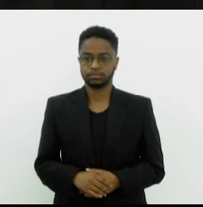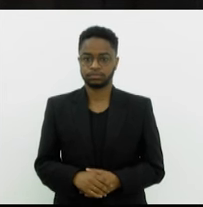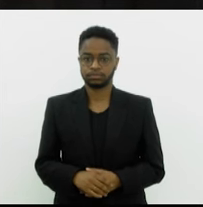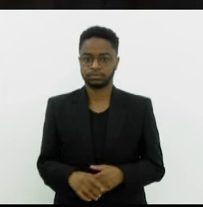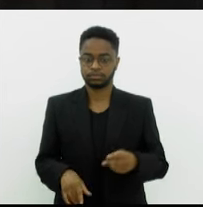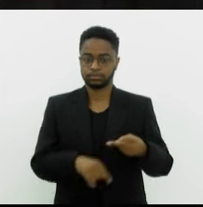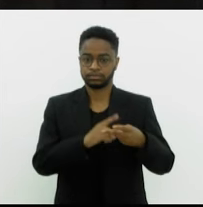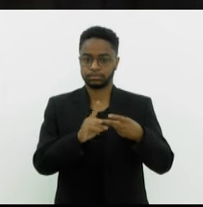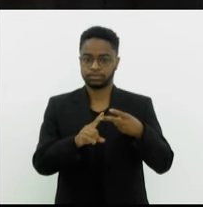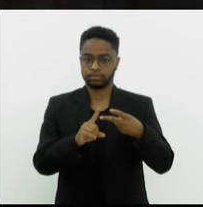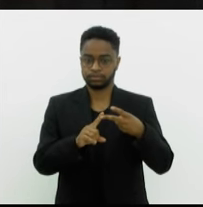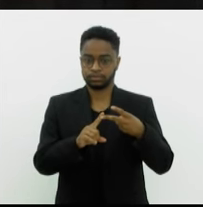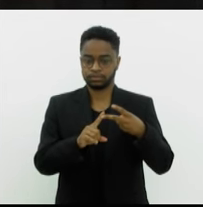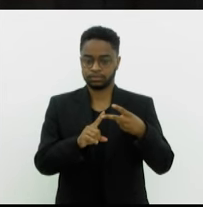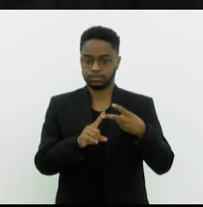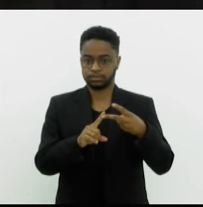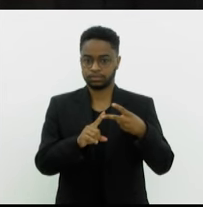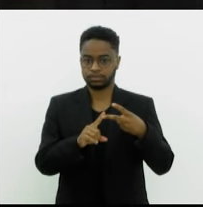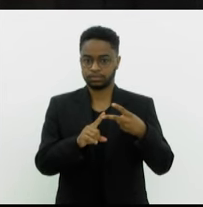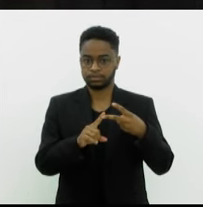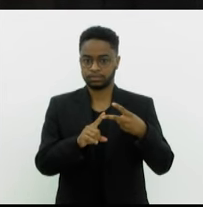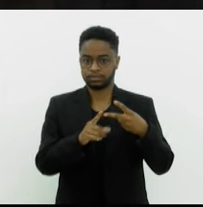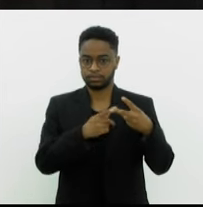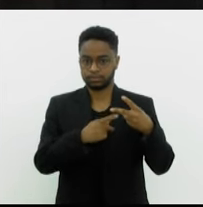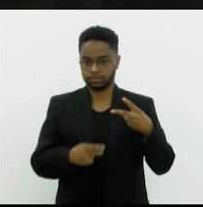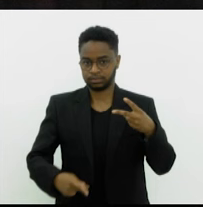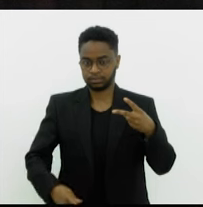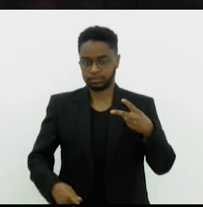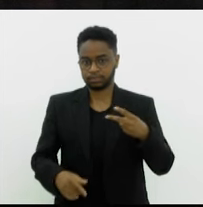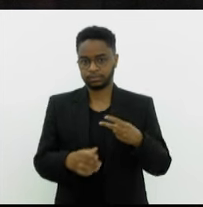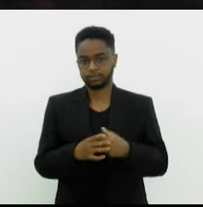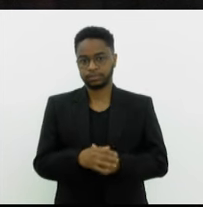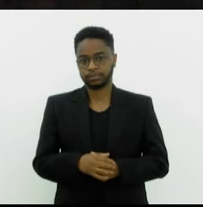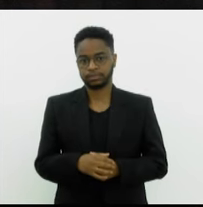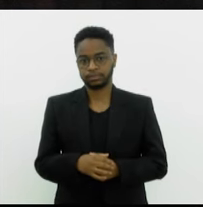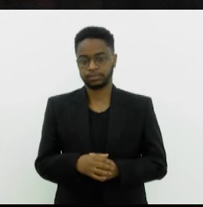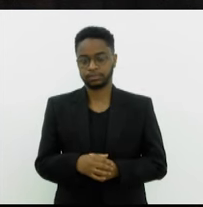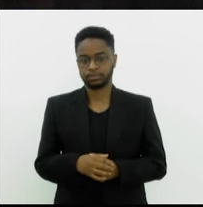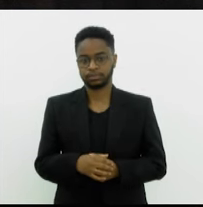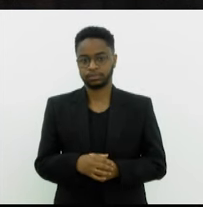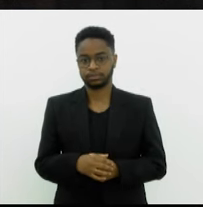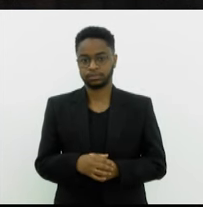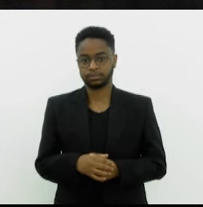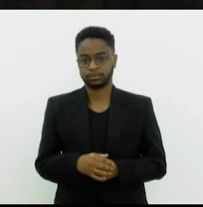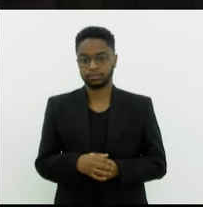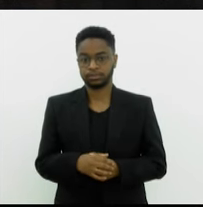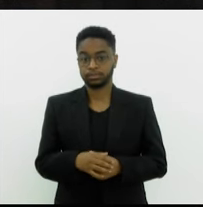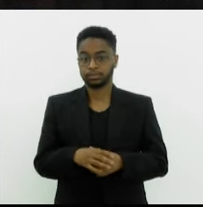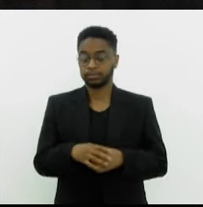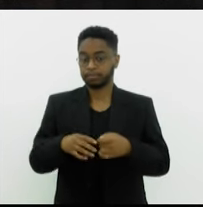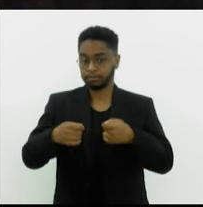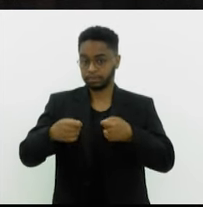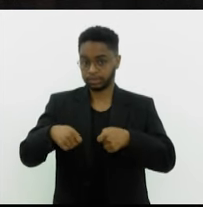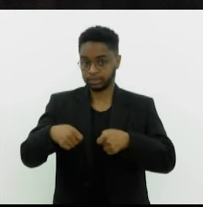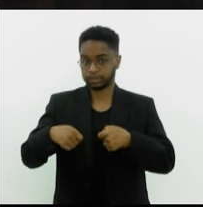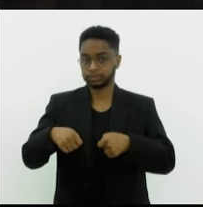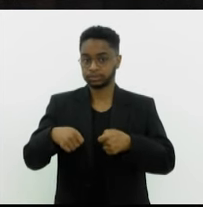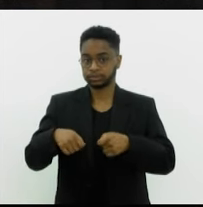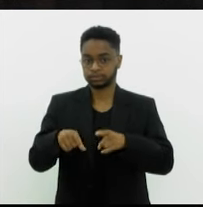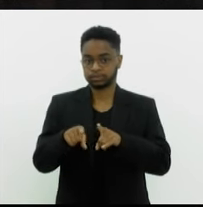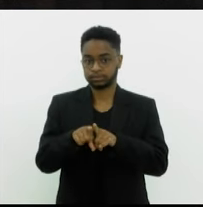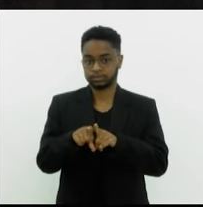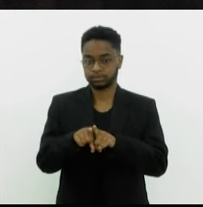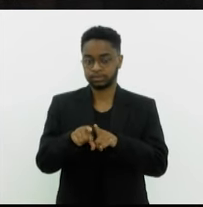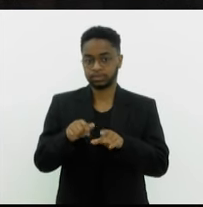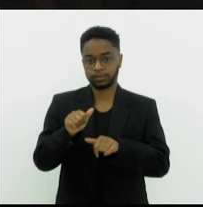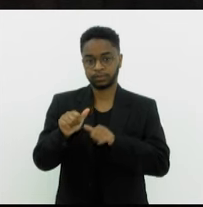Segundo, senhor presidente, que também há necessidade de